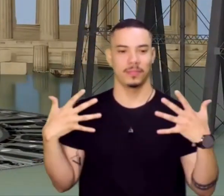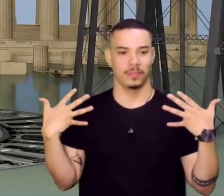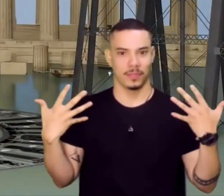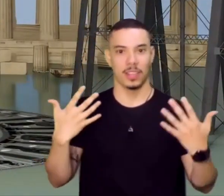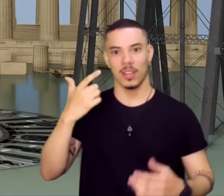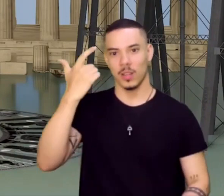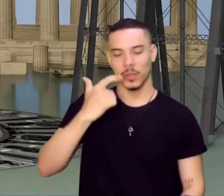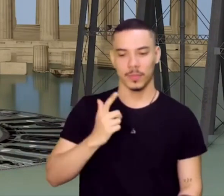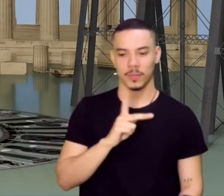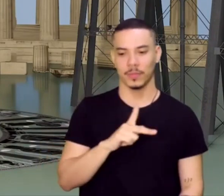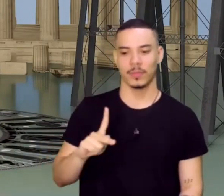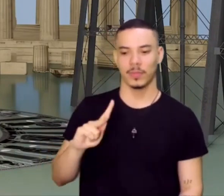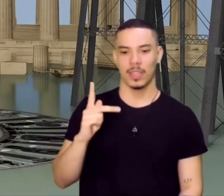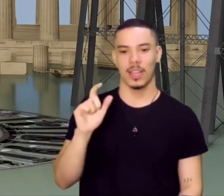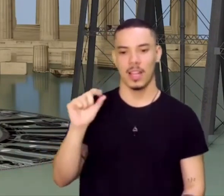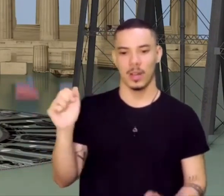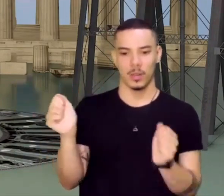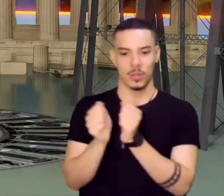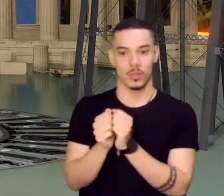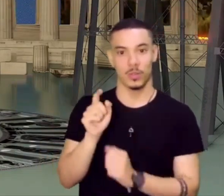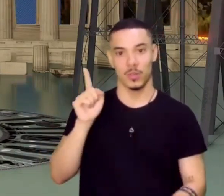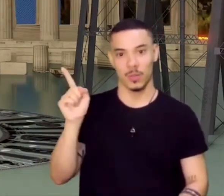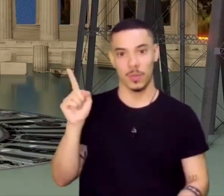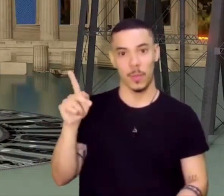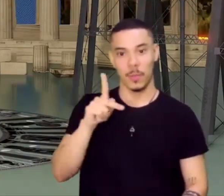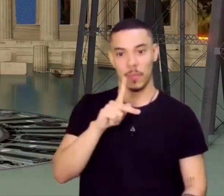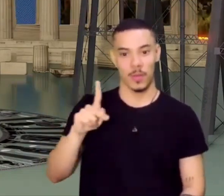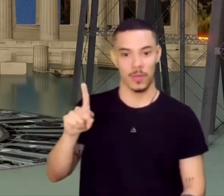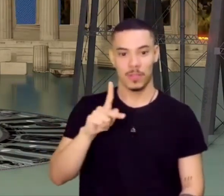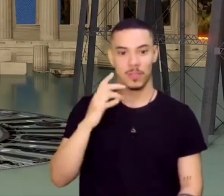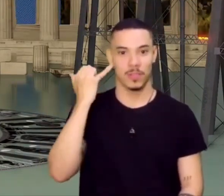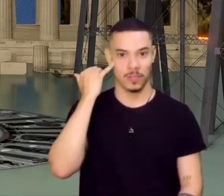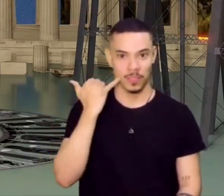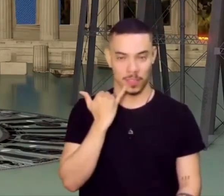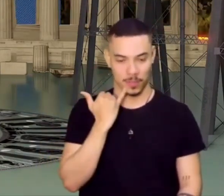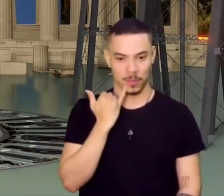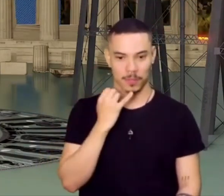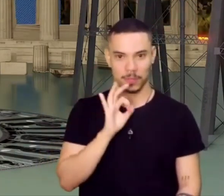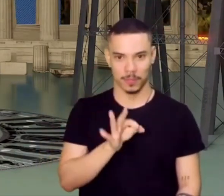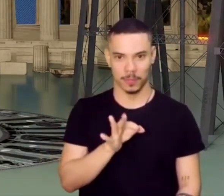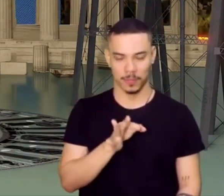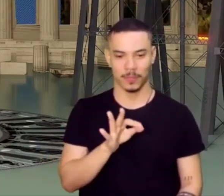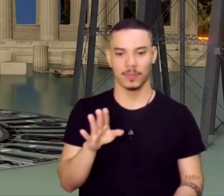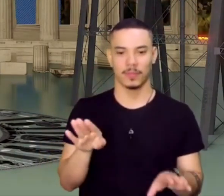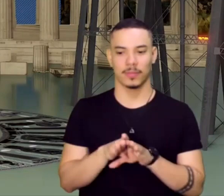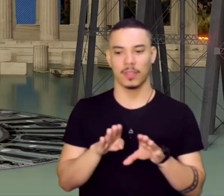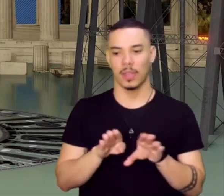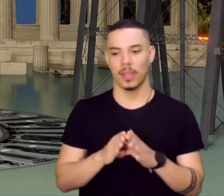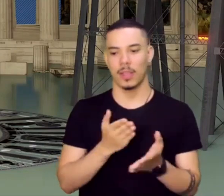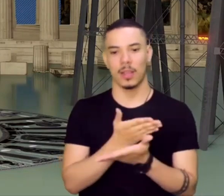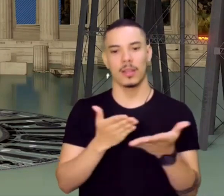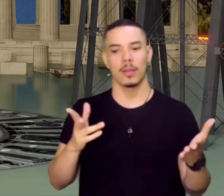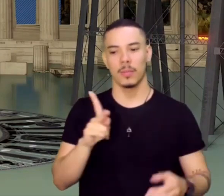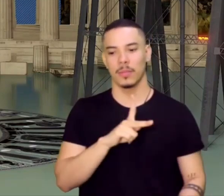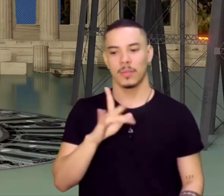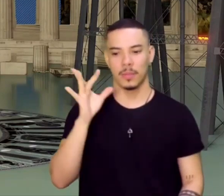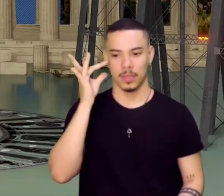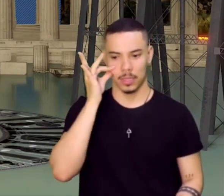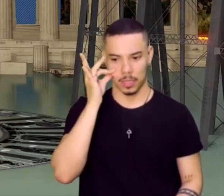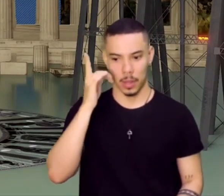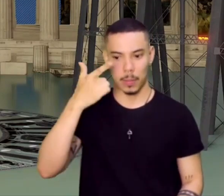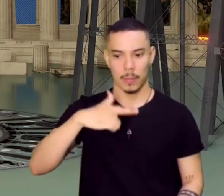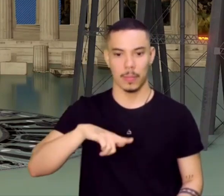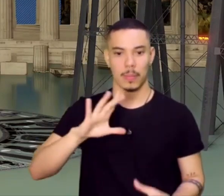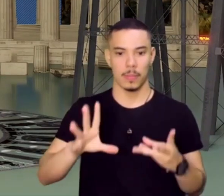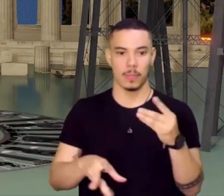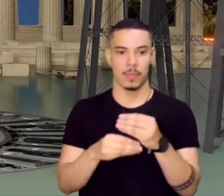o professor Hélio e estou aqui com o professor João Vitor, né? E os professores presenciais aí para mais